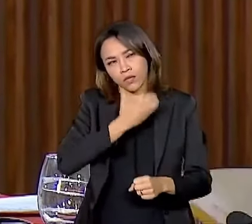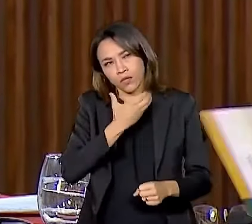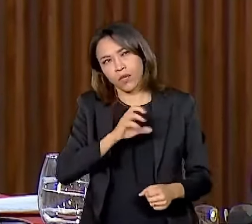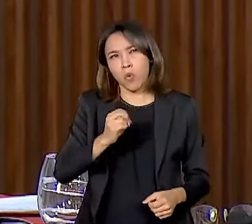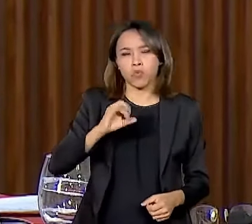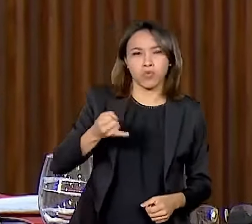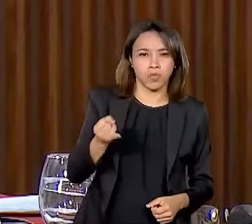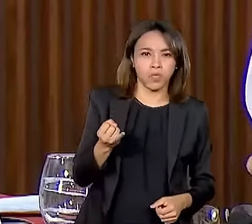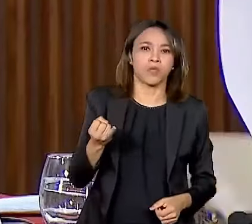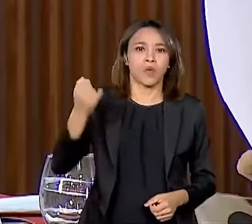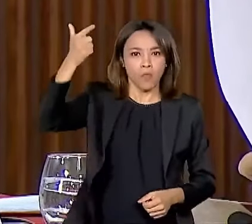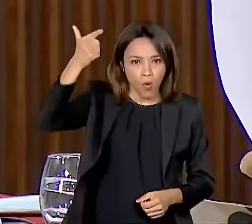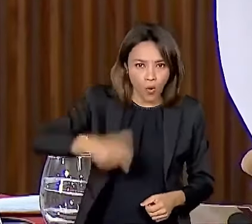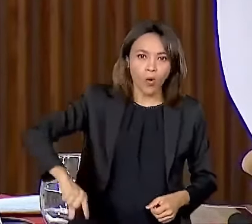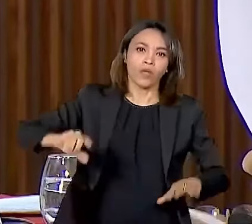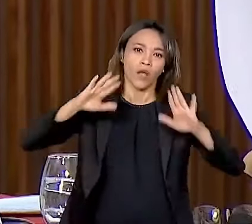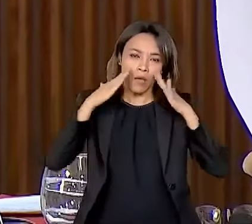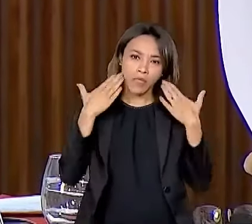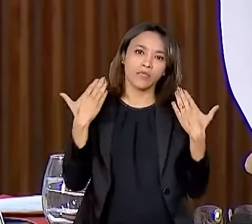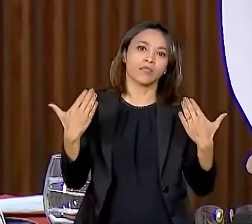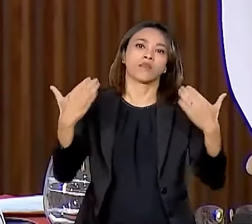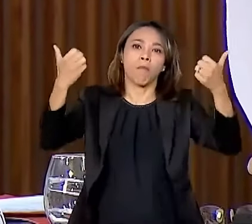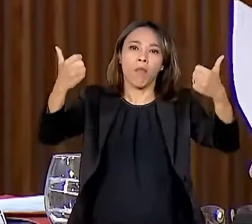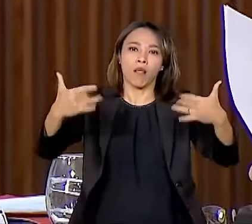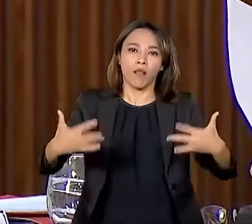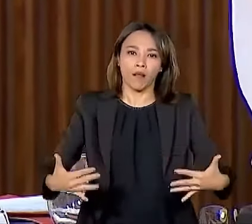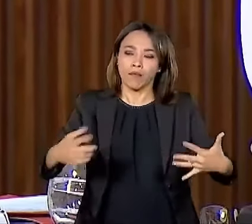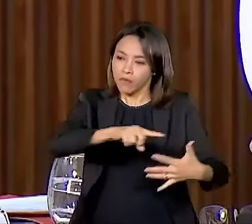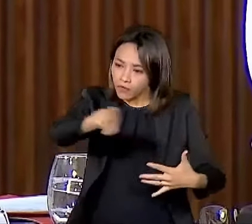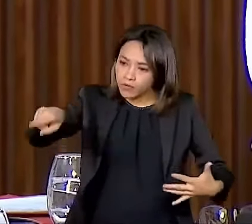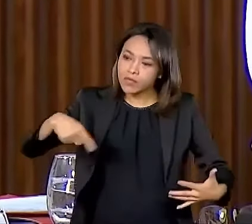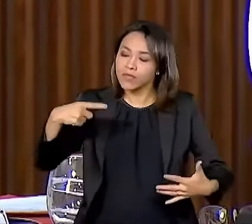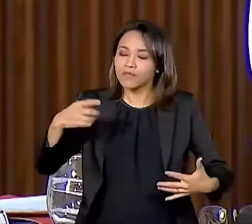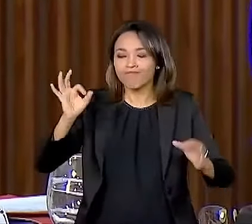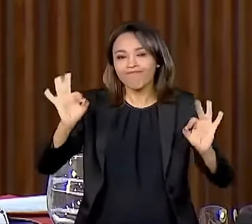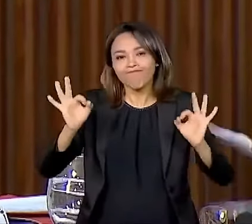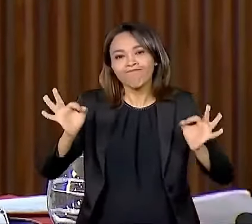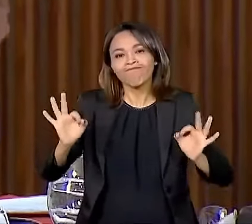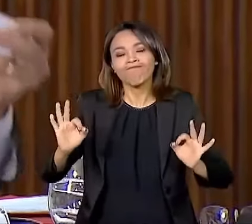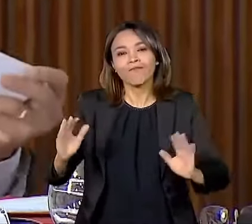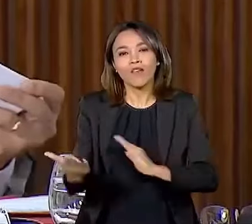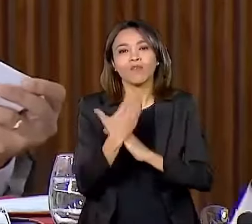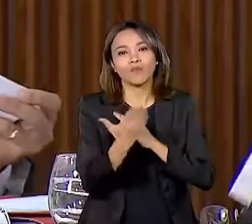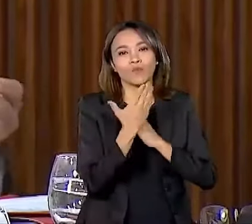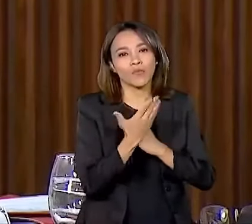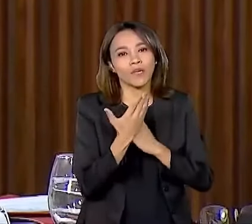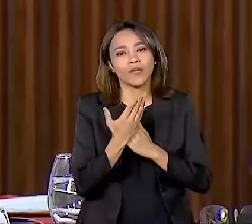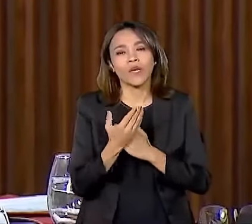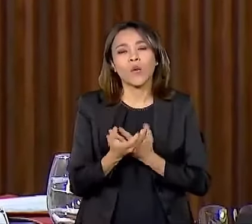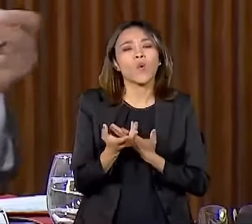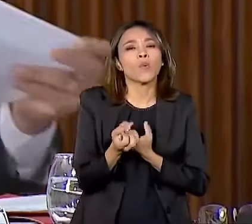do ano que vem, fazer uma nova apresentação e com certeza todos contribuirão para que dados concretos,